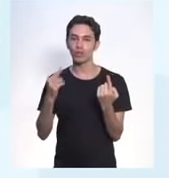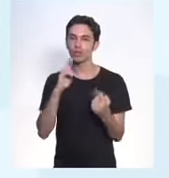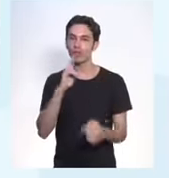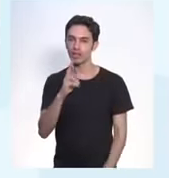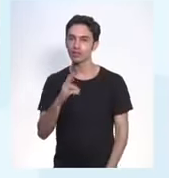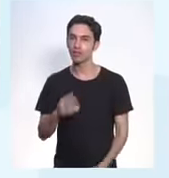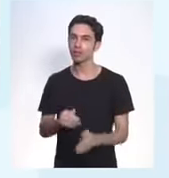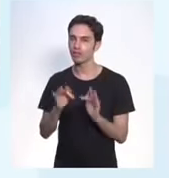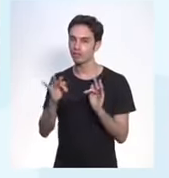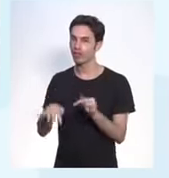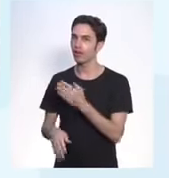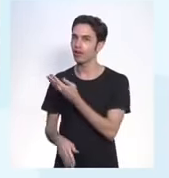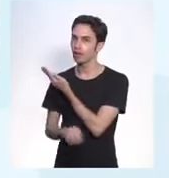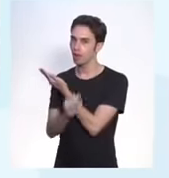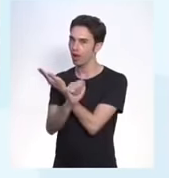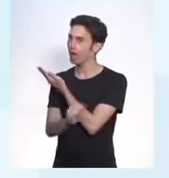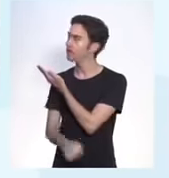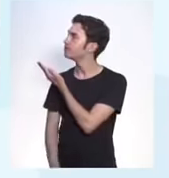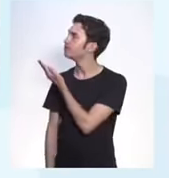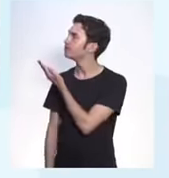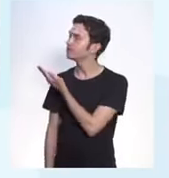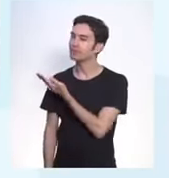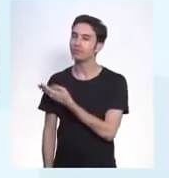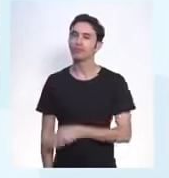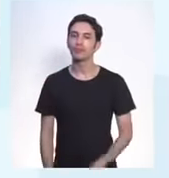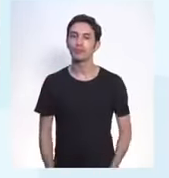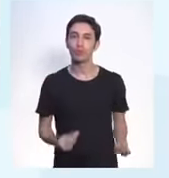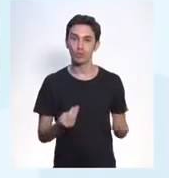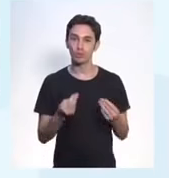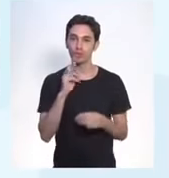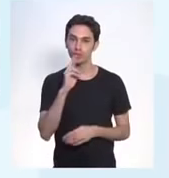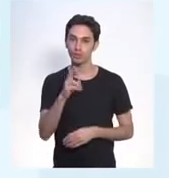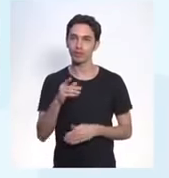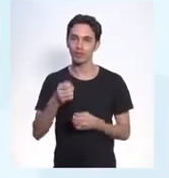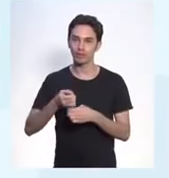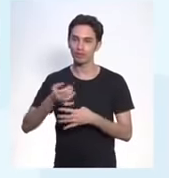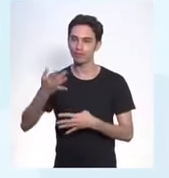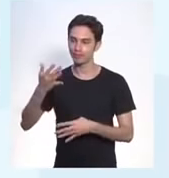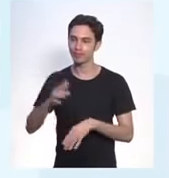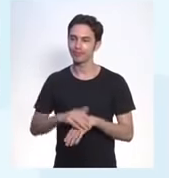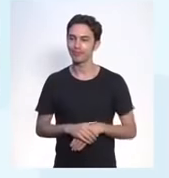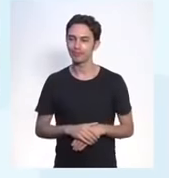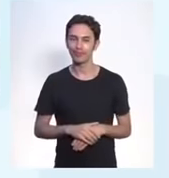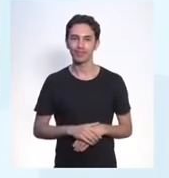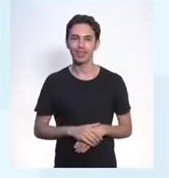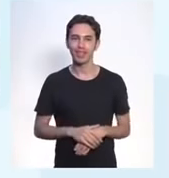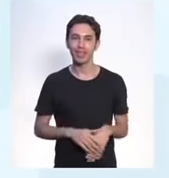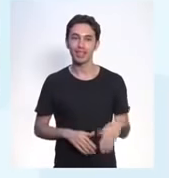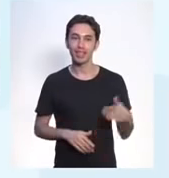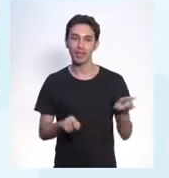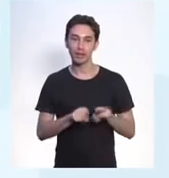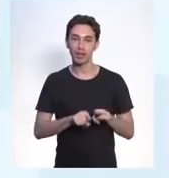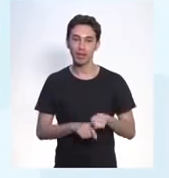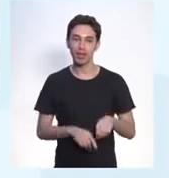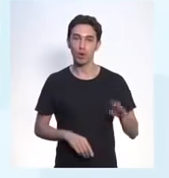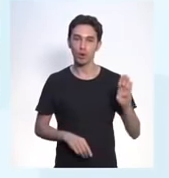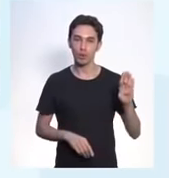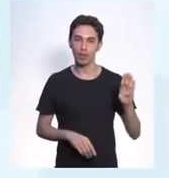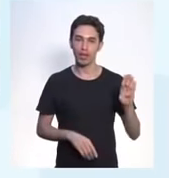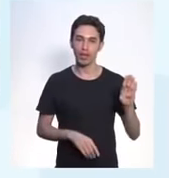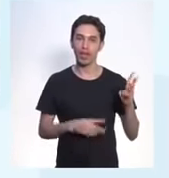como muitos colocar aí né como todo mundo respondeu no chat a mesma coisa 0 e 1